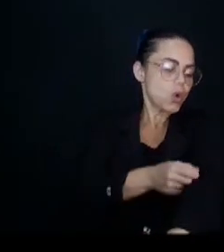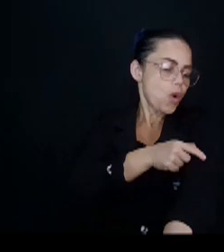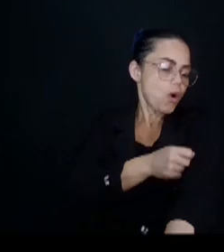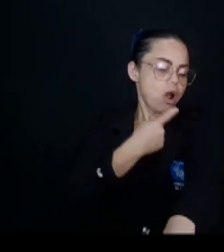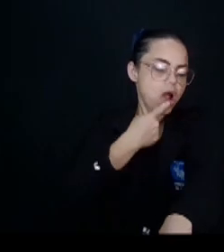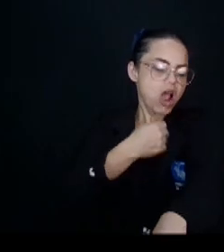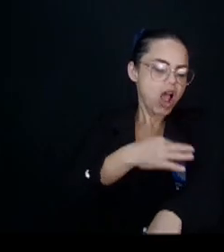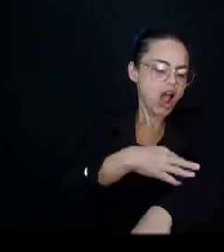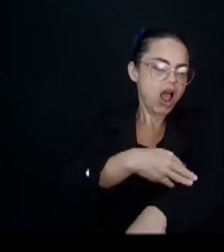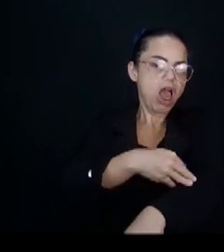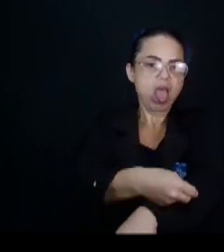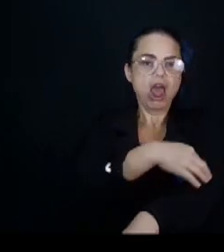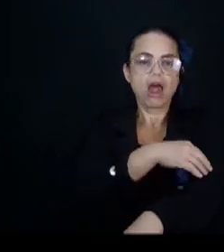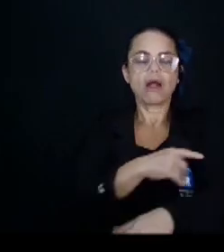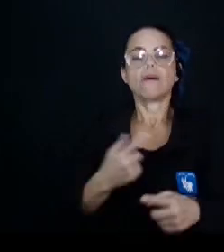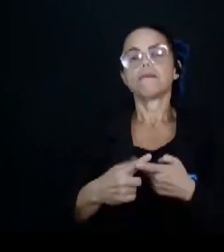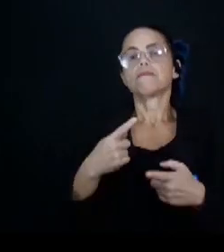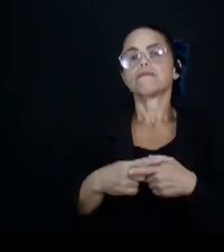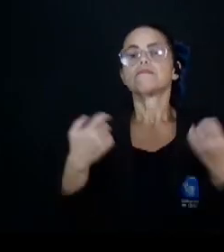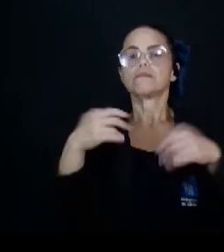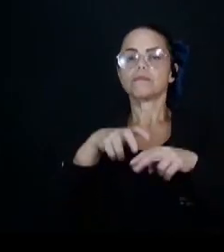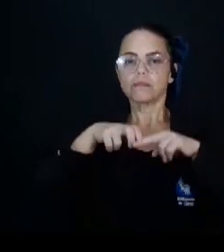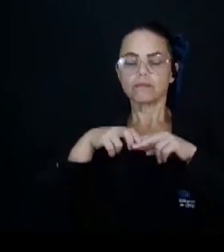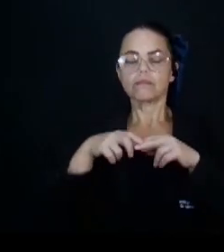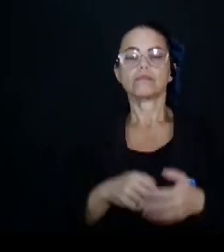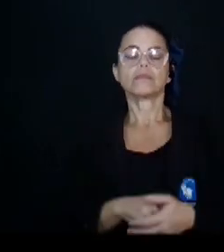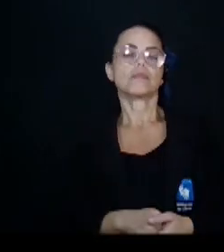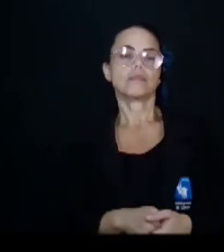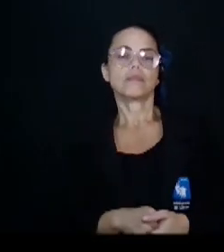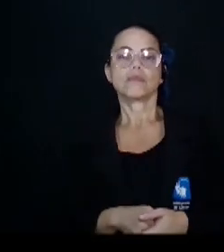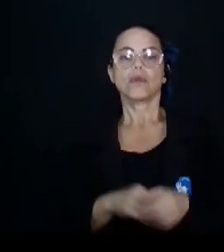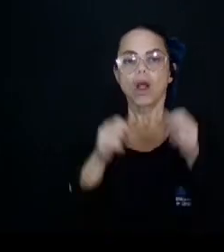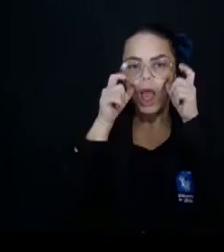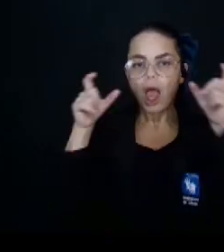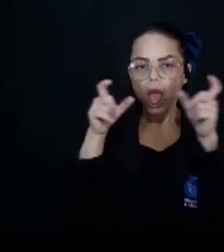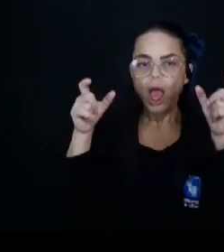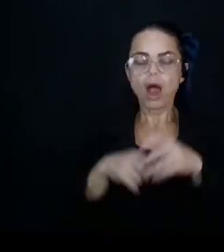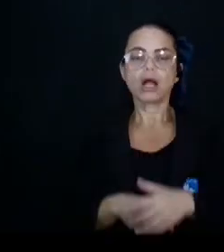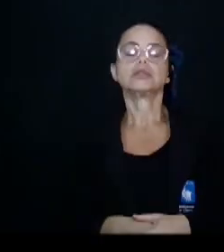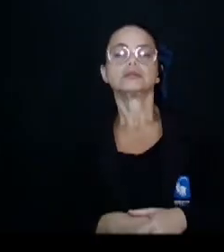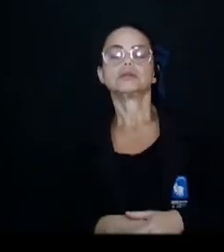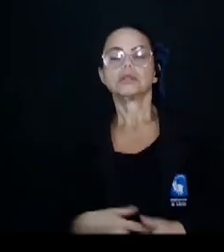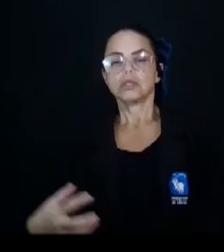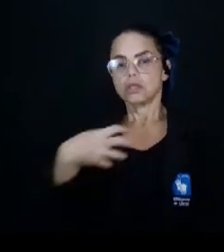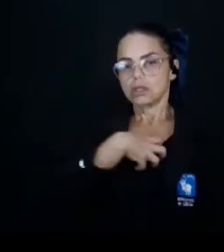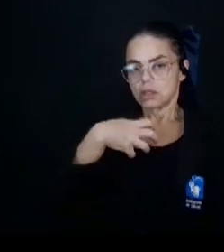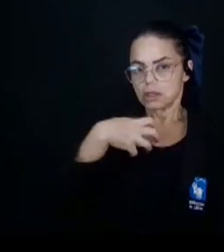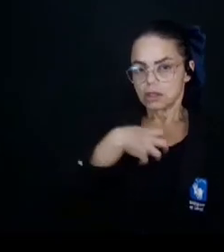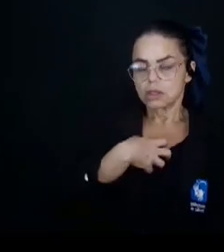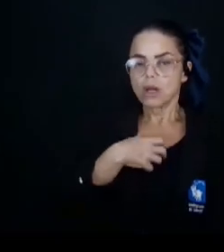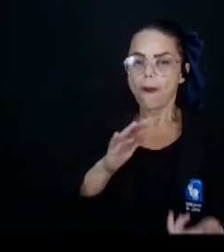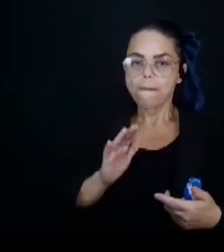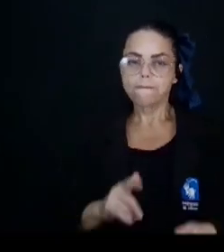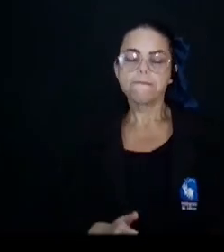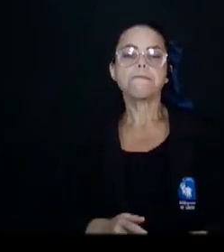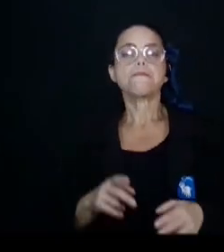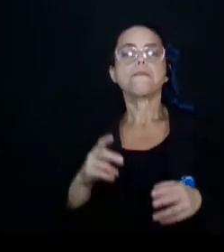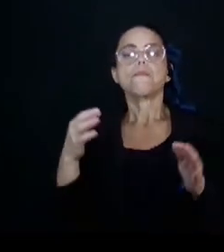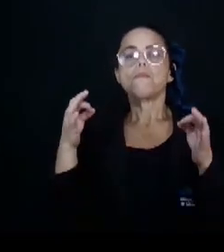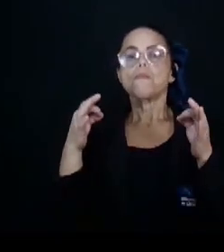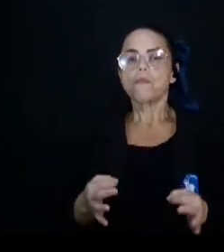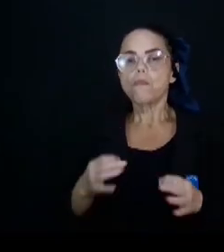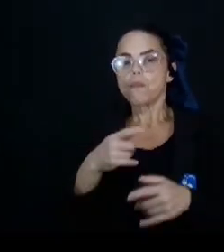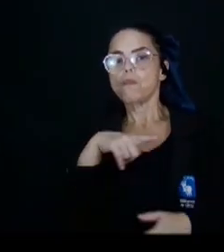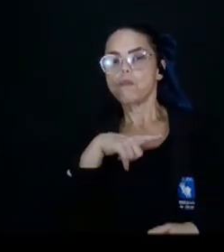que precisa ter bastante atenção em relação aos sintomas e os sinais, justamente para poder ter esse